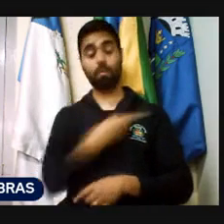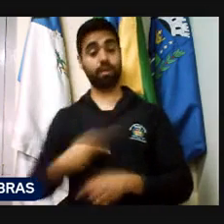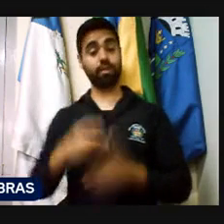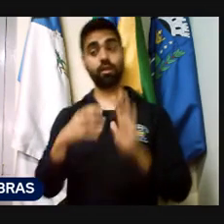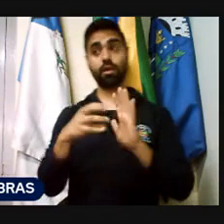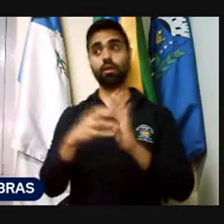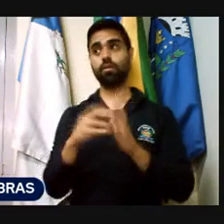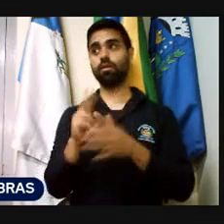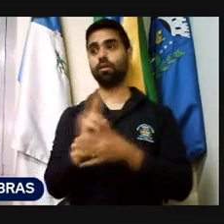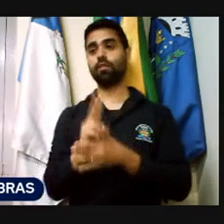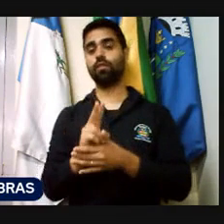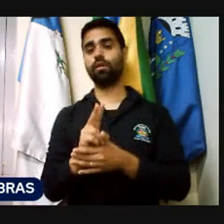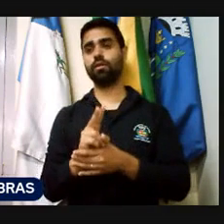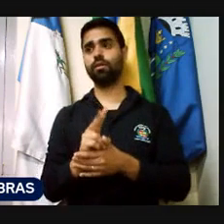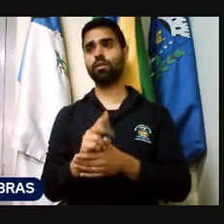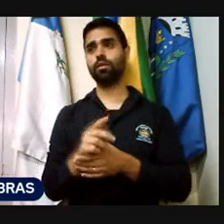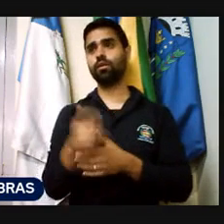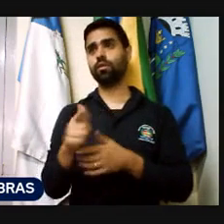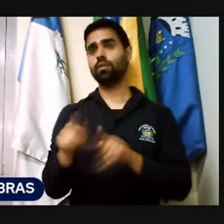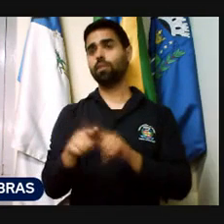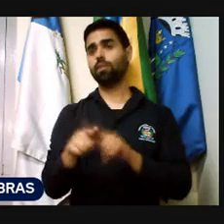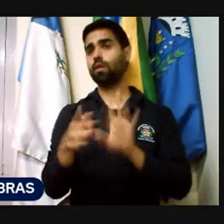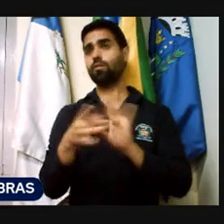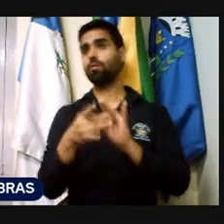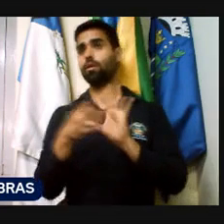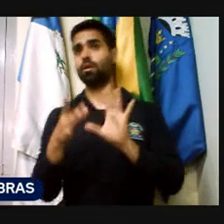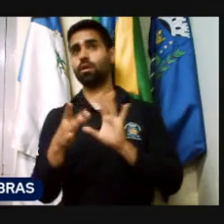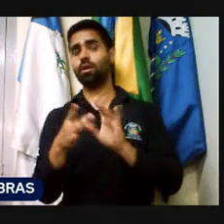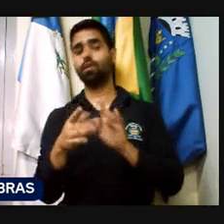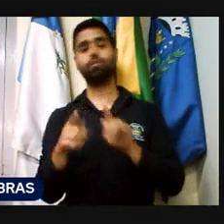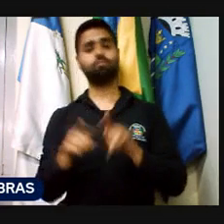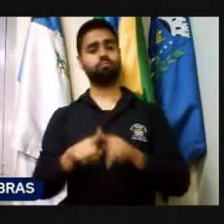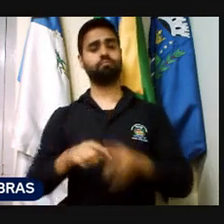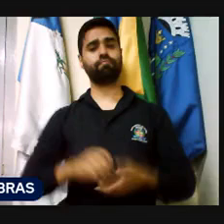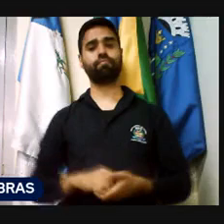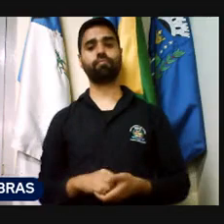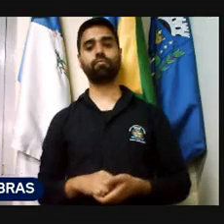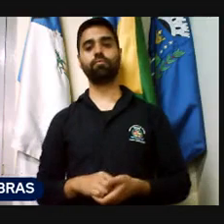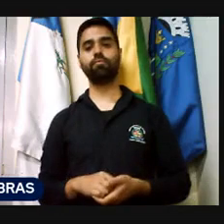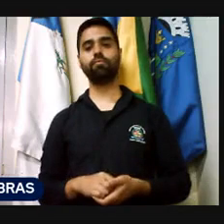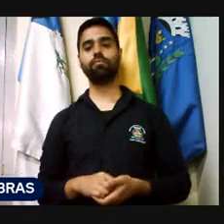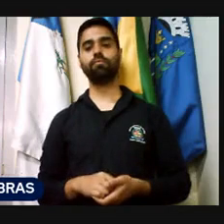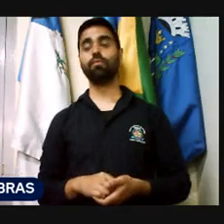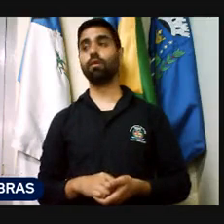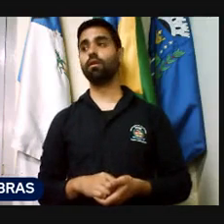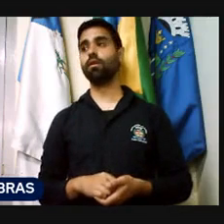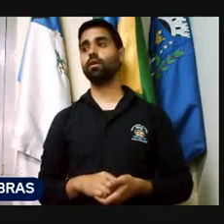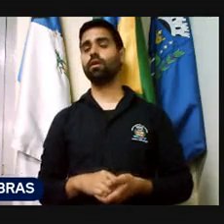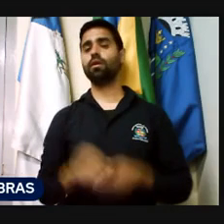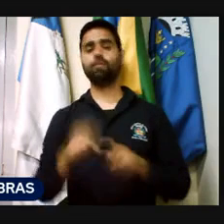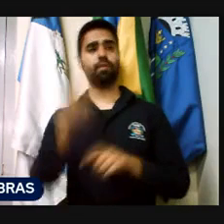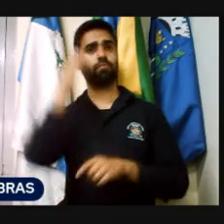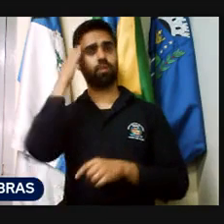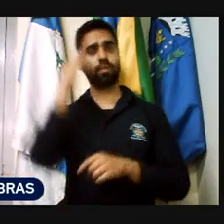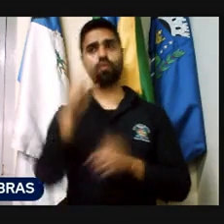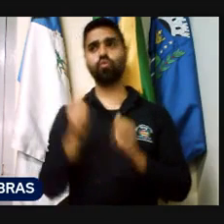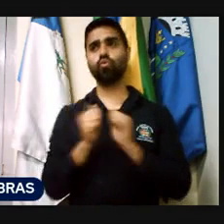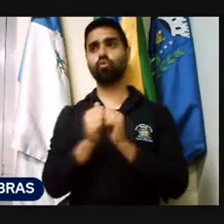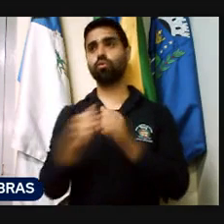de Leis, não ferindo a autonomia ao devido processo legislativo e principalmente ressalvando o entendimento das